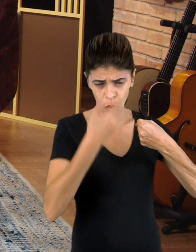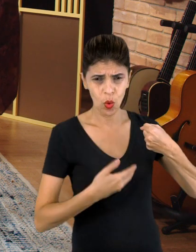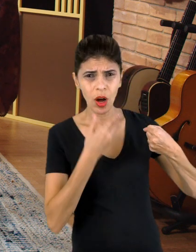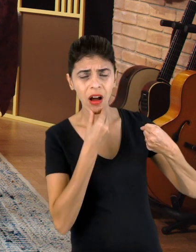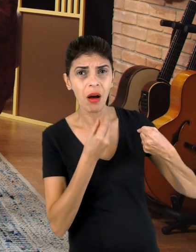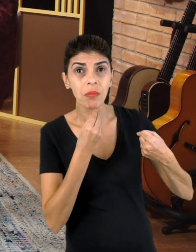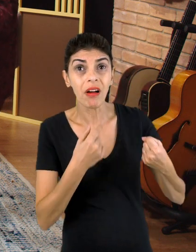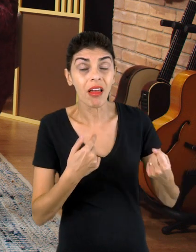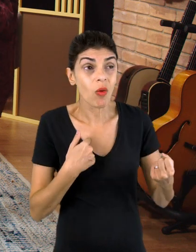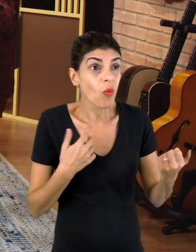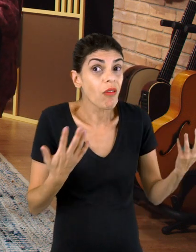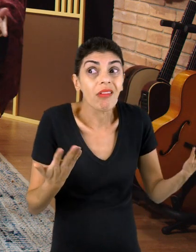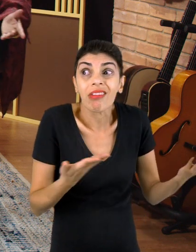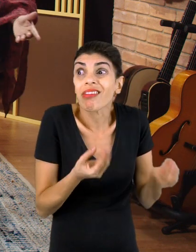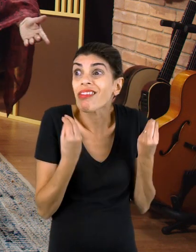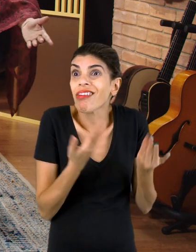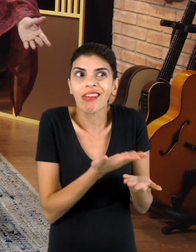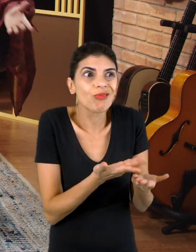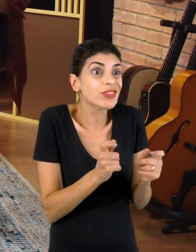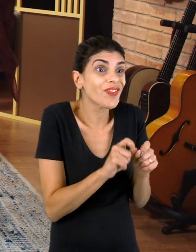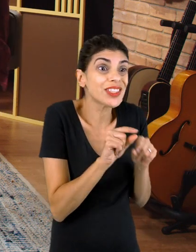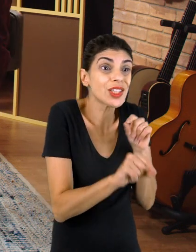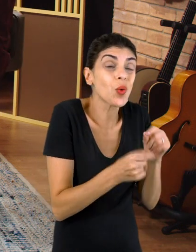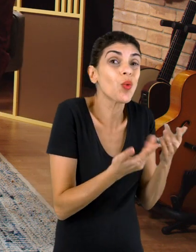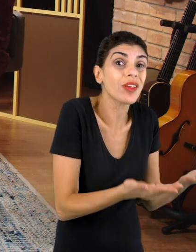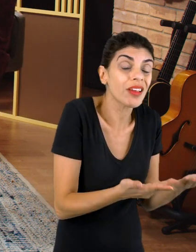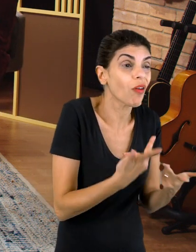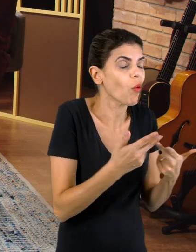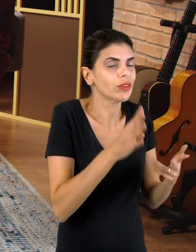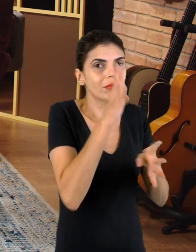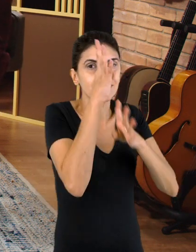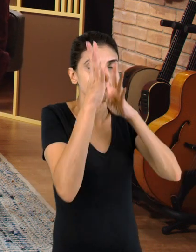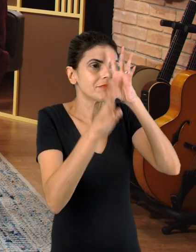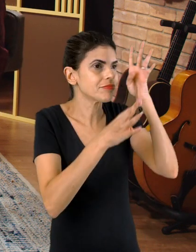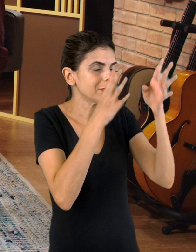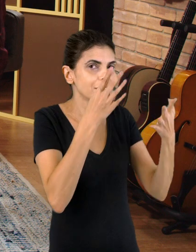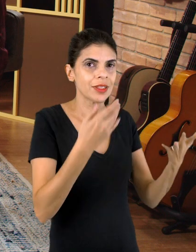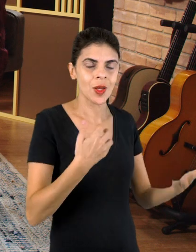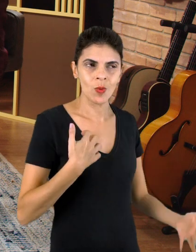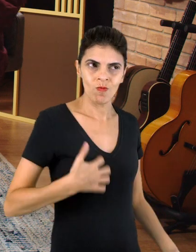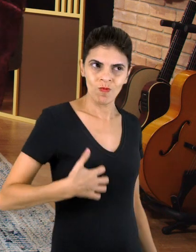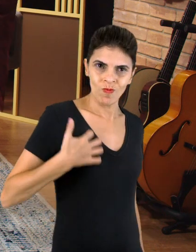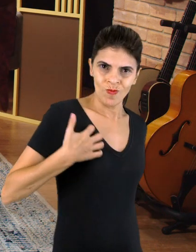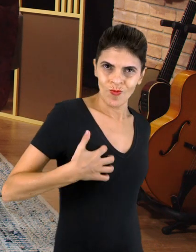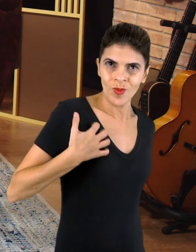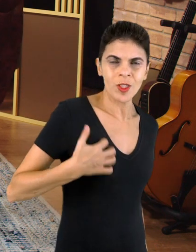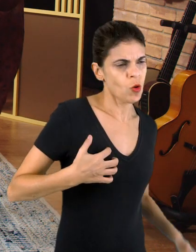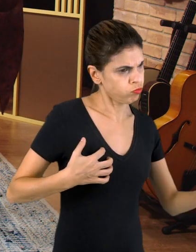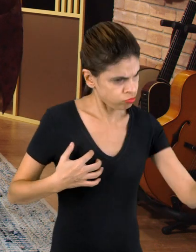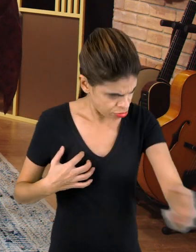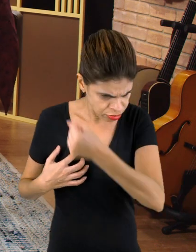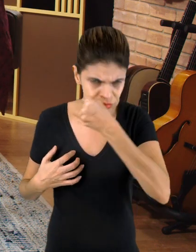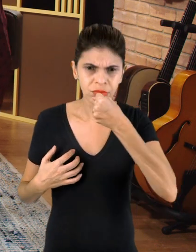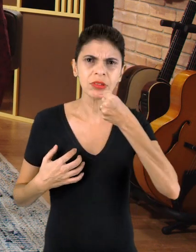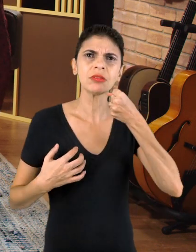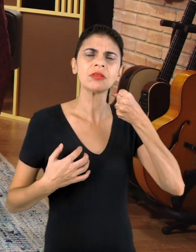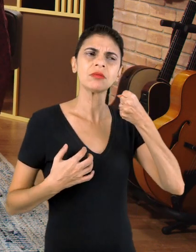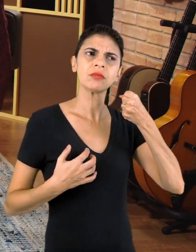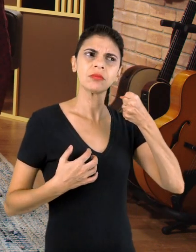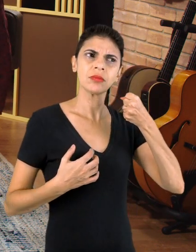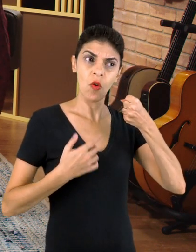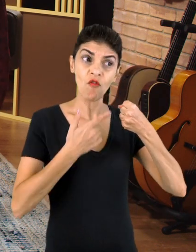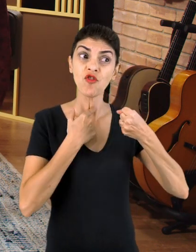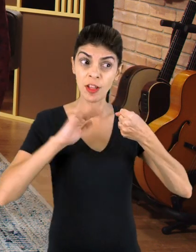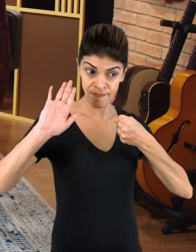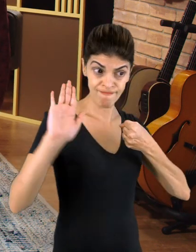rapaz. E eu assim, tipo, que isso? Tá fazendo aqui? Coisas assim. Deu que... falar. Não, você, que eu... Aí eu você catei bateu de volta, me controlei pra não